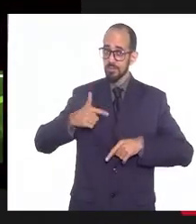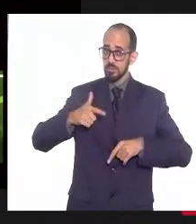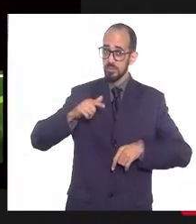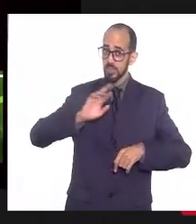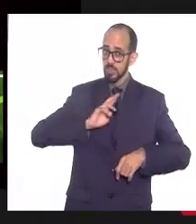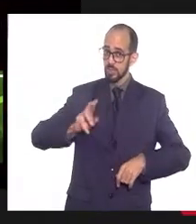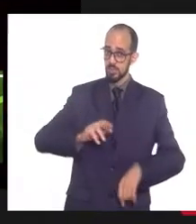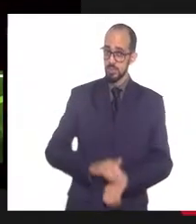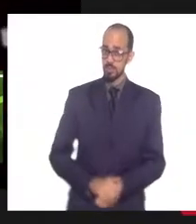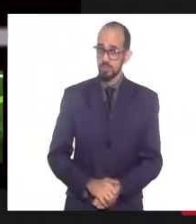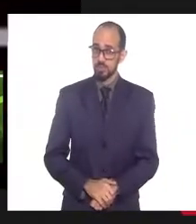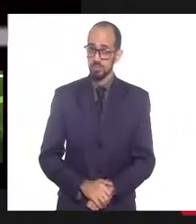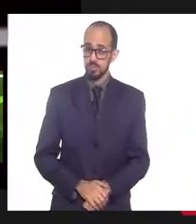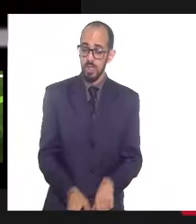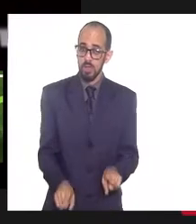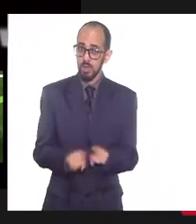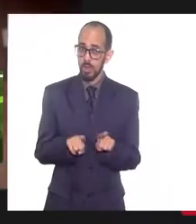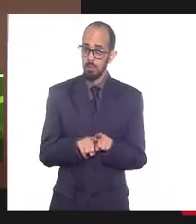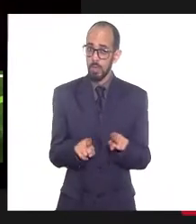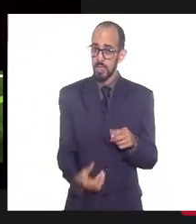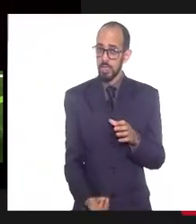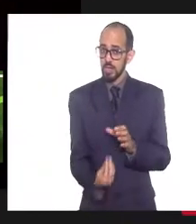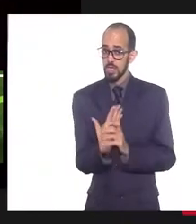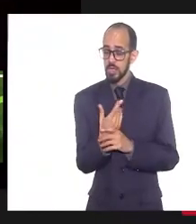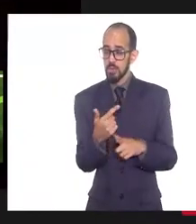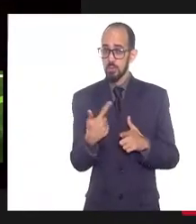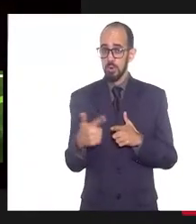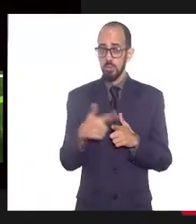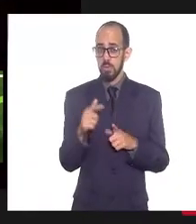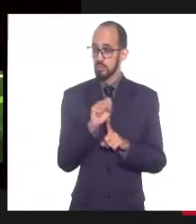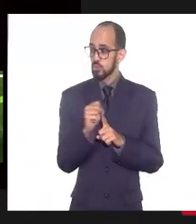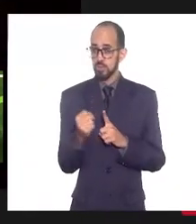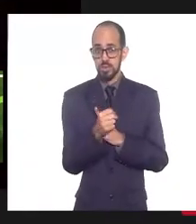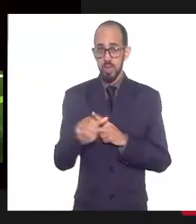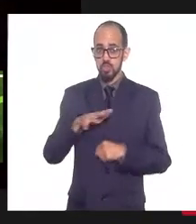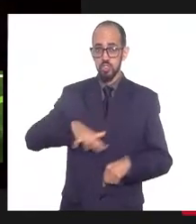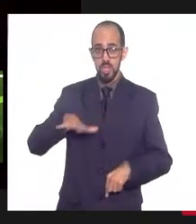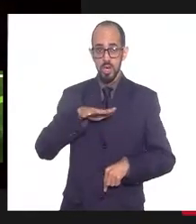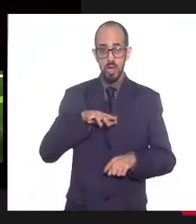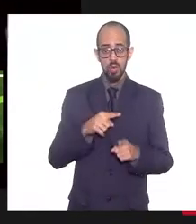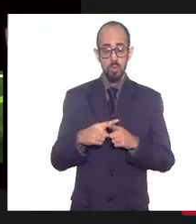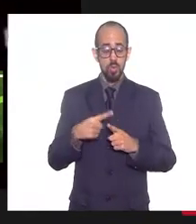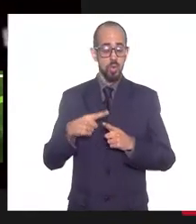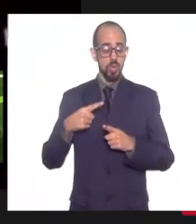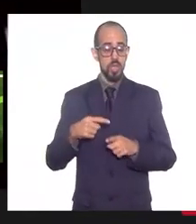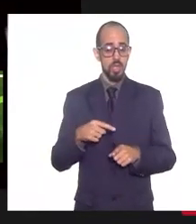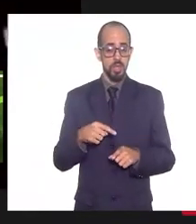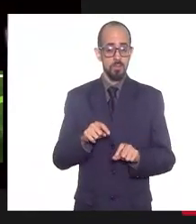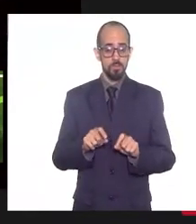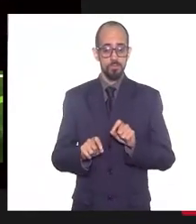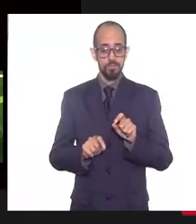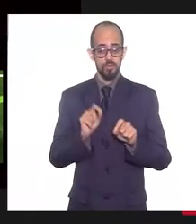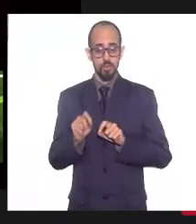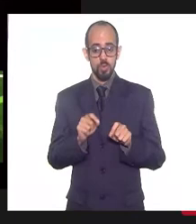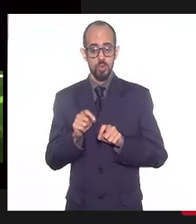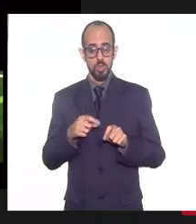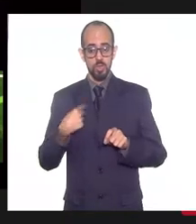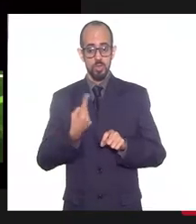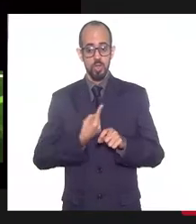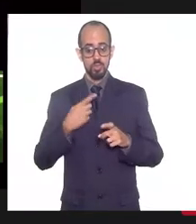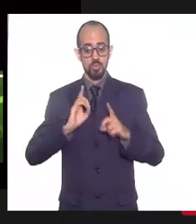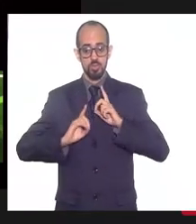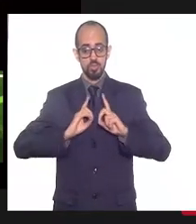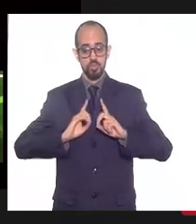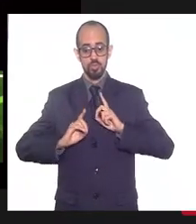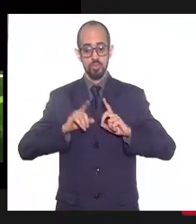religião. Isso atinge a sociedade como um todo, porque o que está se discutindo aqui é a